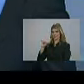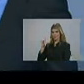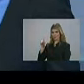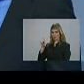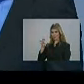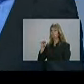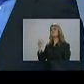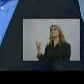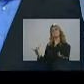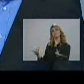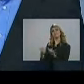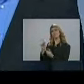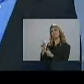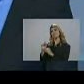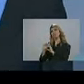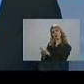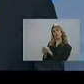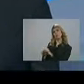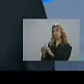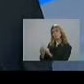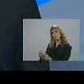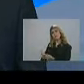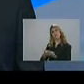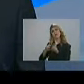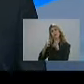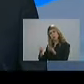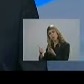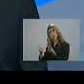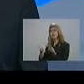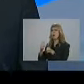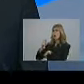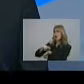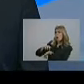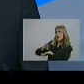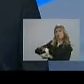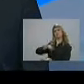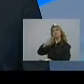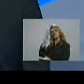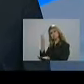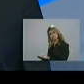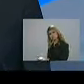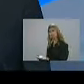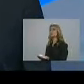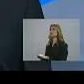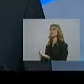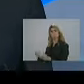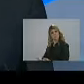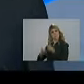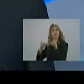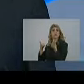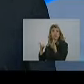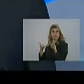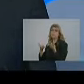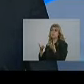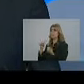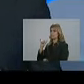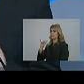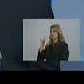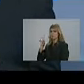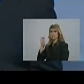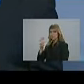exitosos, sobretudo na educação. Melhorou-se o nível de horário integral e melhoraram também os índices do IDEB. Mas